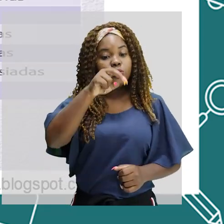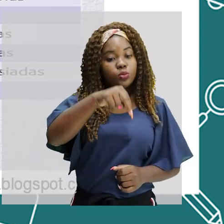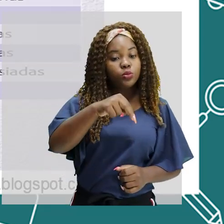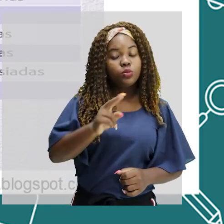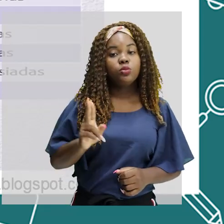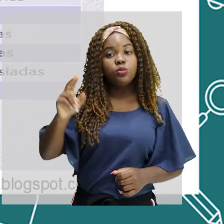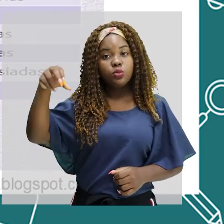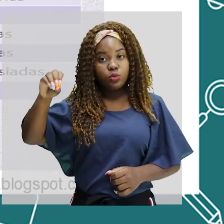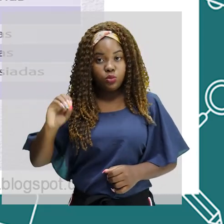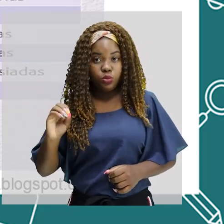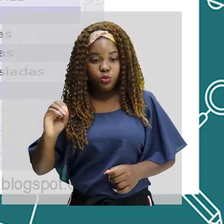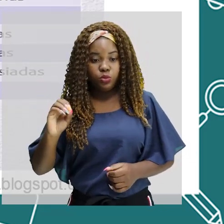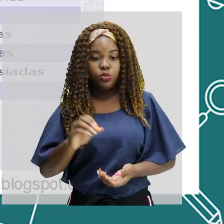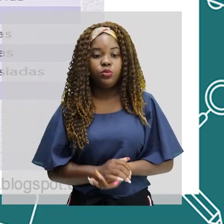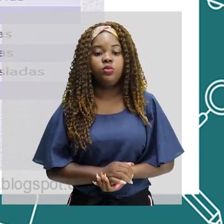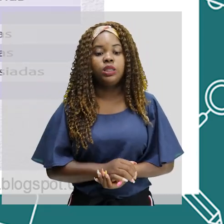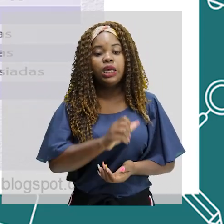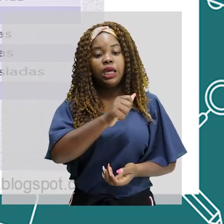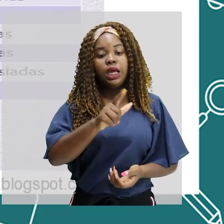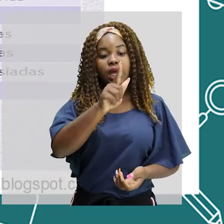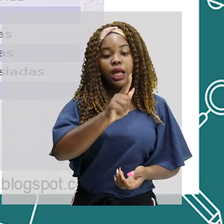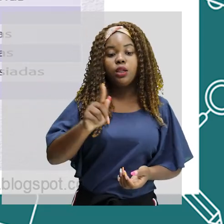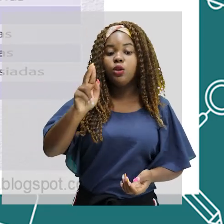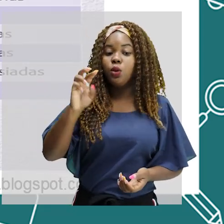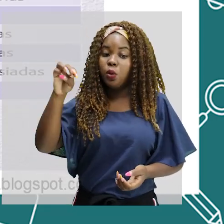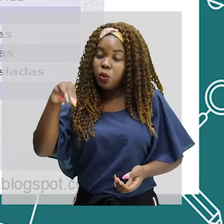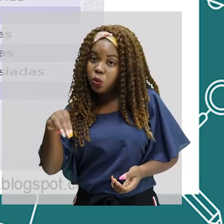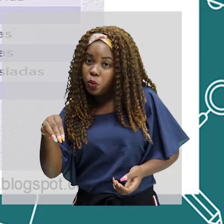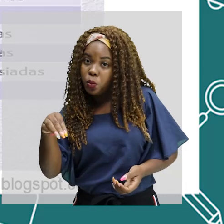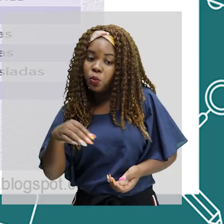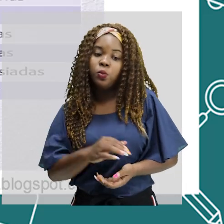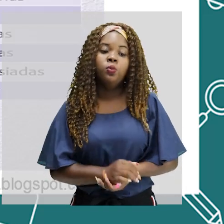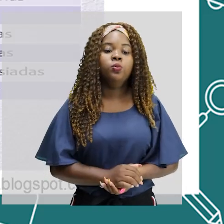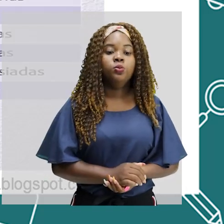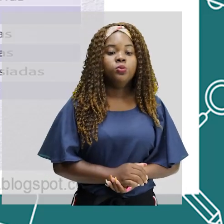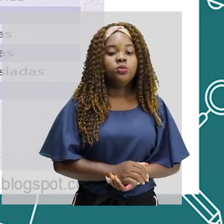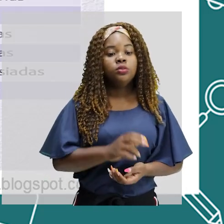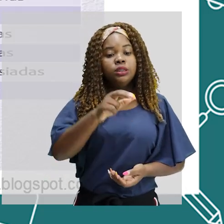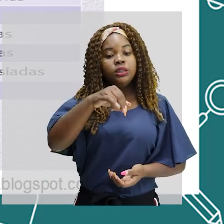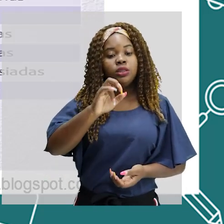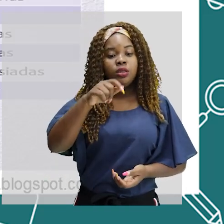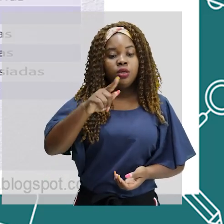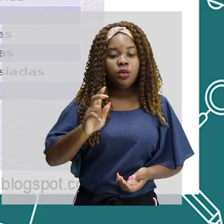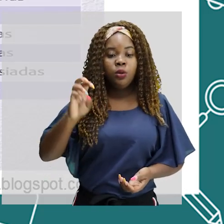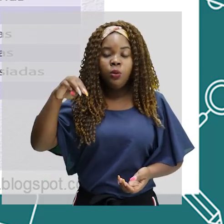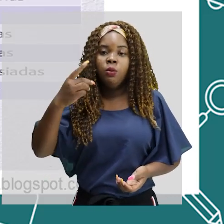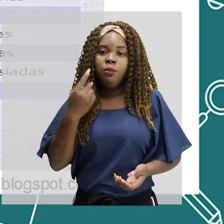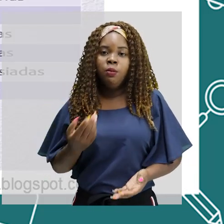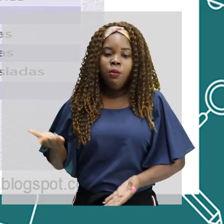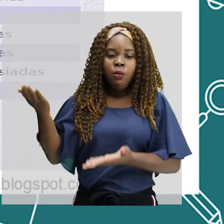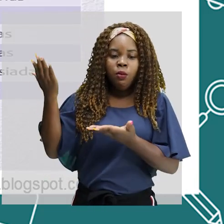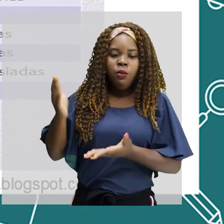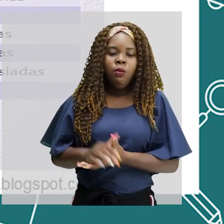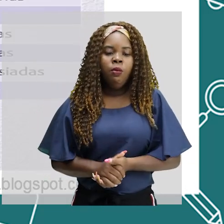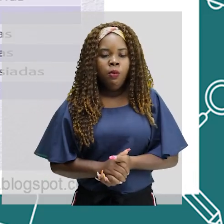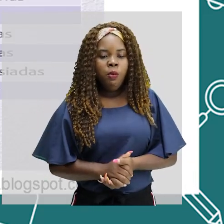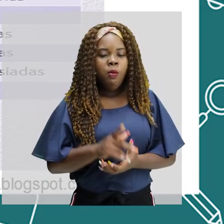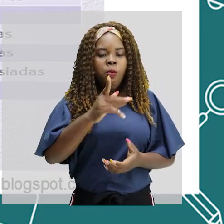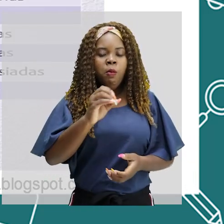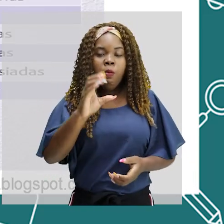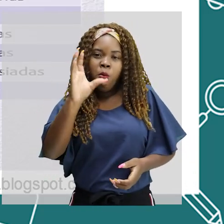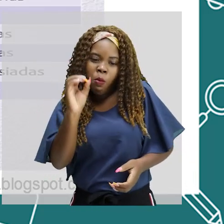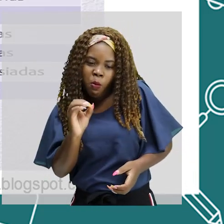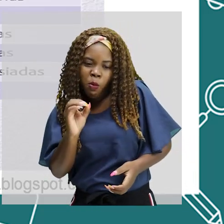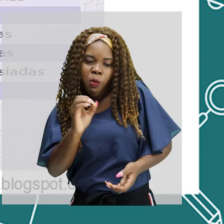Uno, algum, alguno, ningún, ninguno,